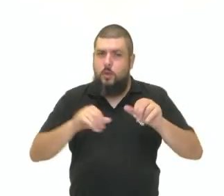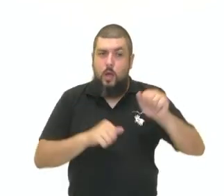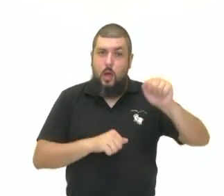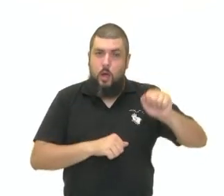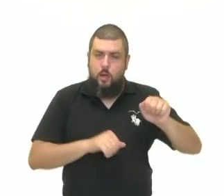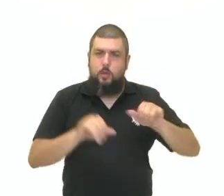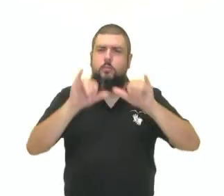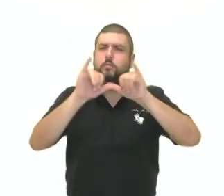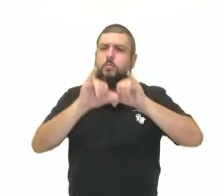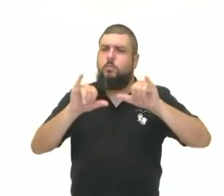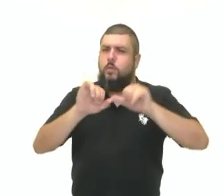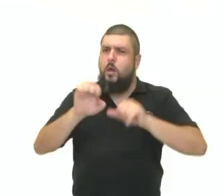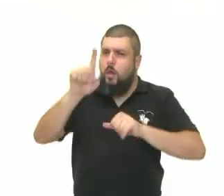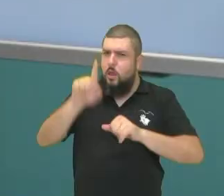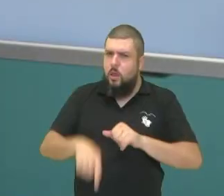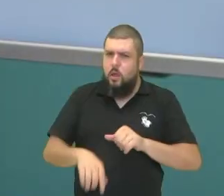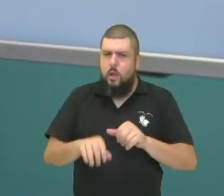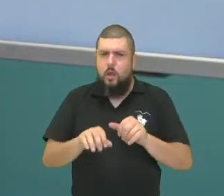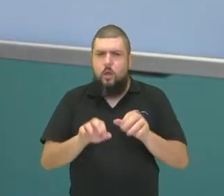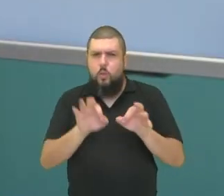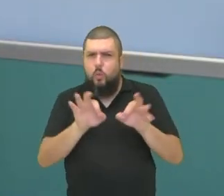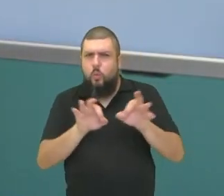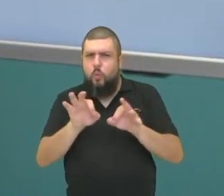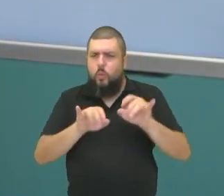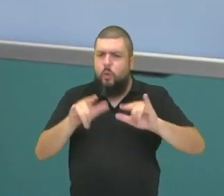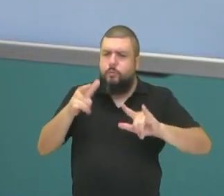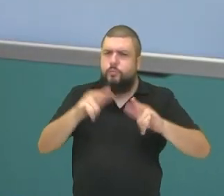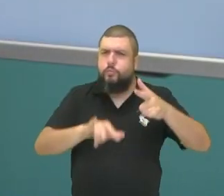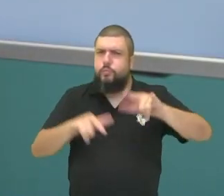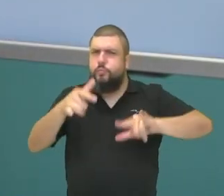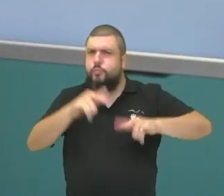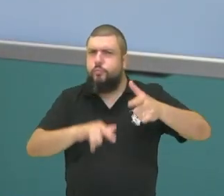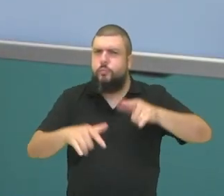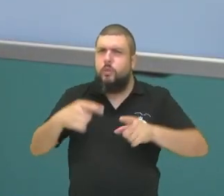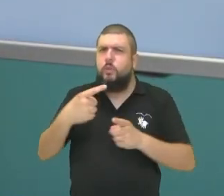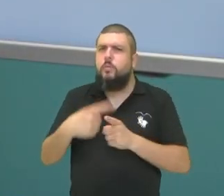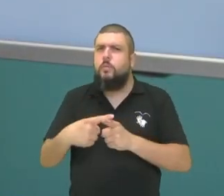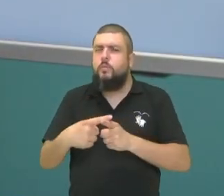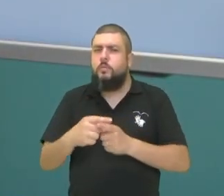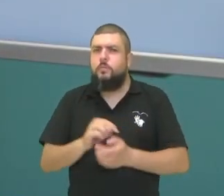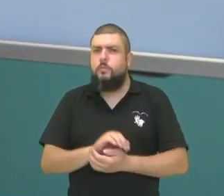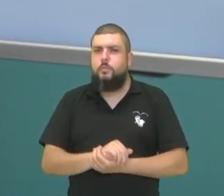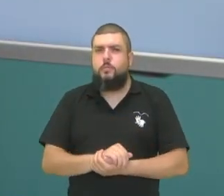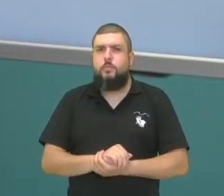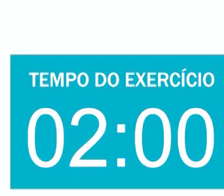disseminado conteúdo manipulado? Por quê? Por que há manipulação nessa notícia?